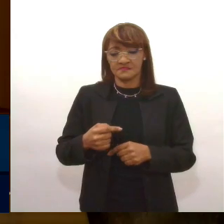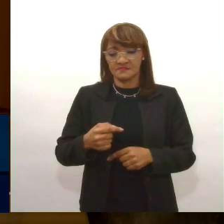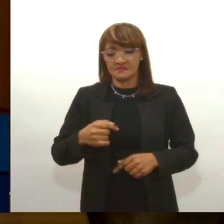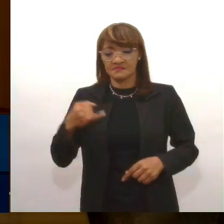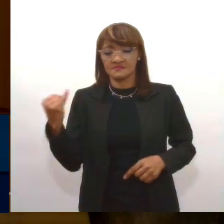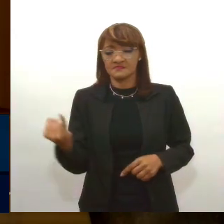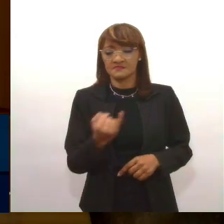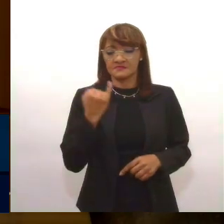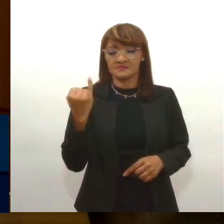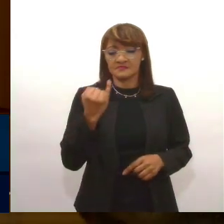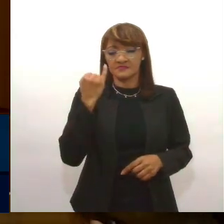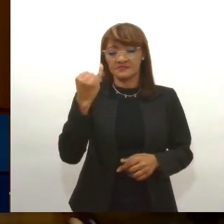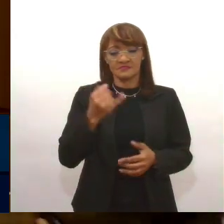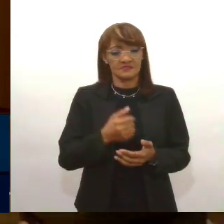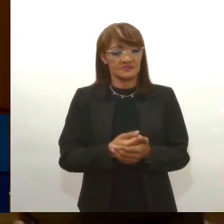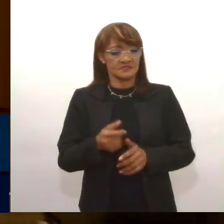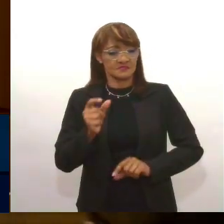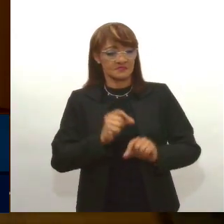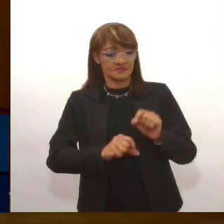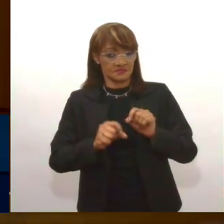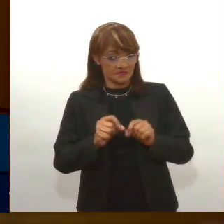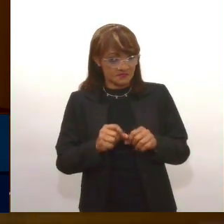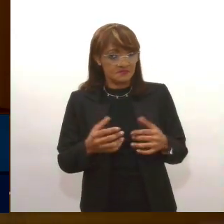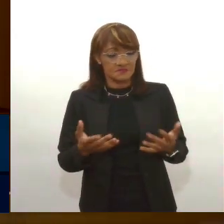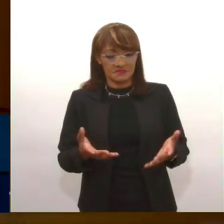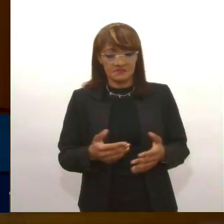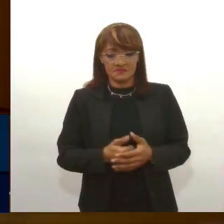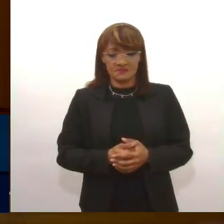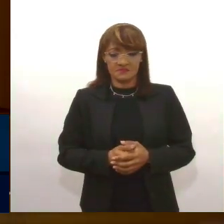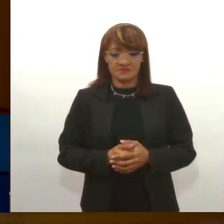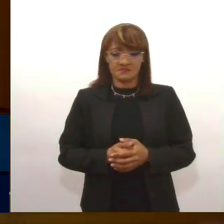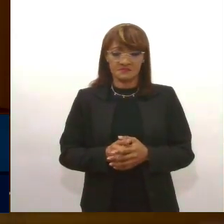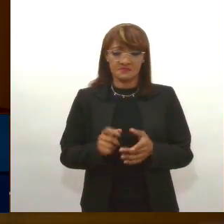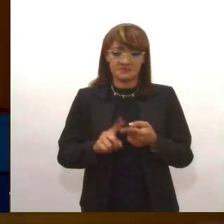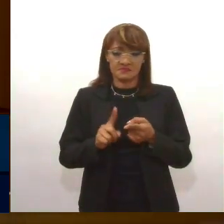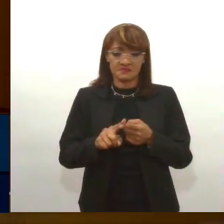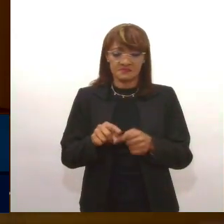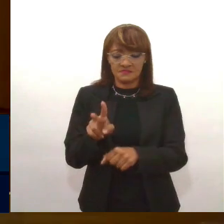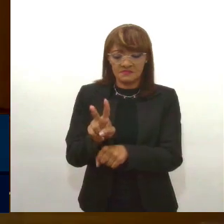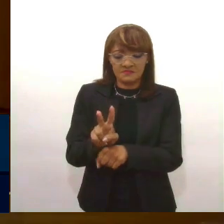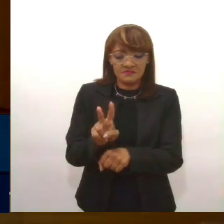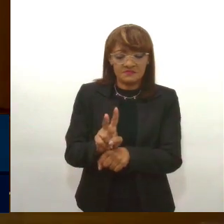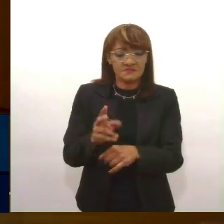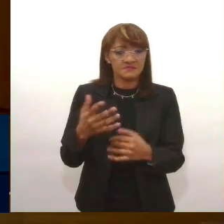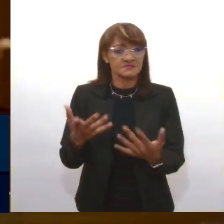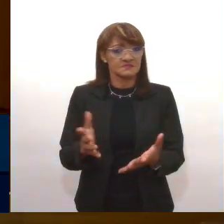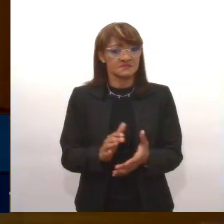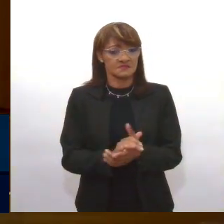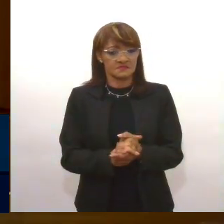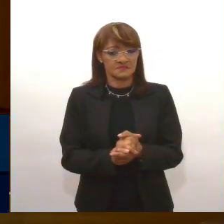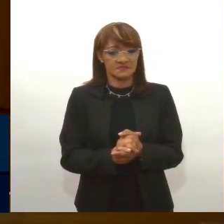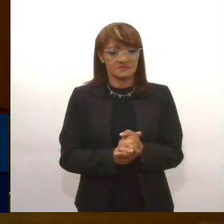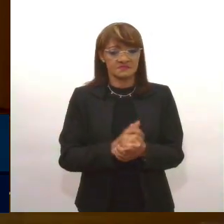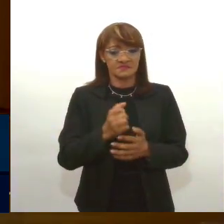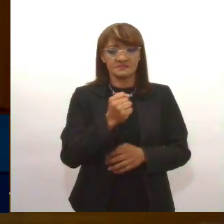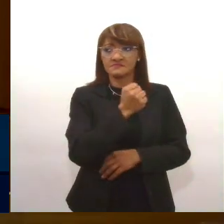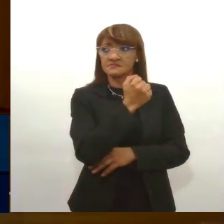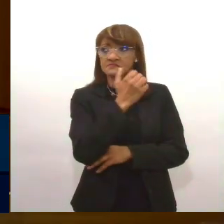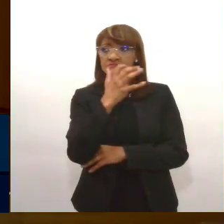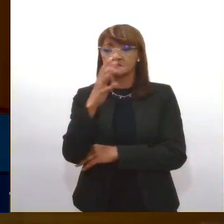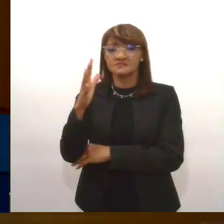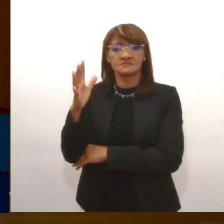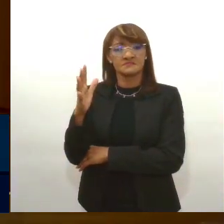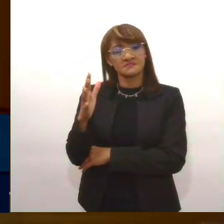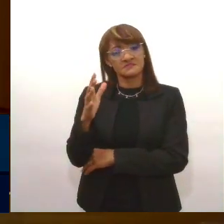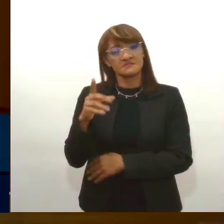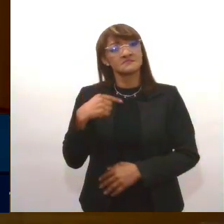prevenção e do Cuidado ao meio ambiente e o que tá acontecendo lá a gente sabe que é para beneficiar quem os as